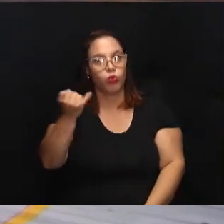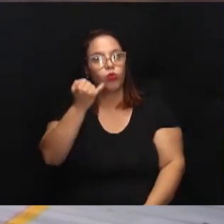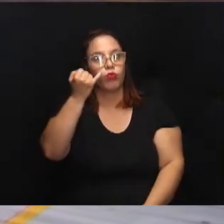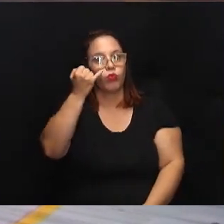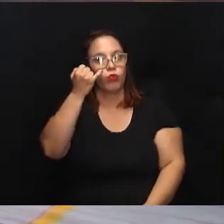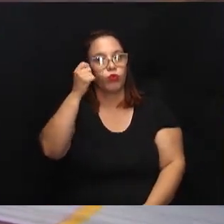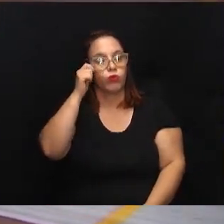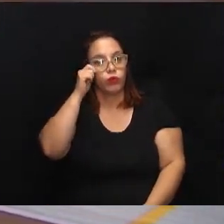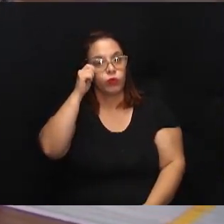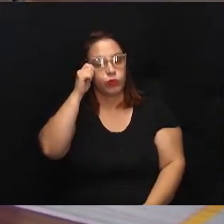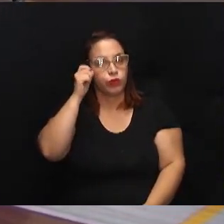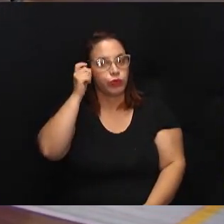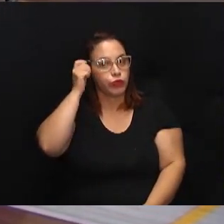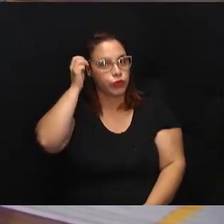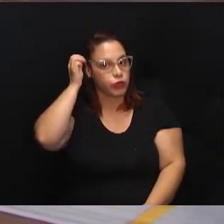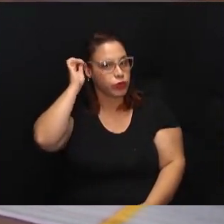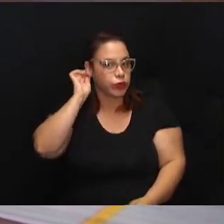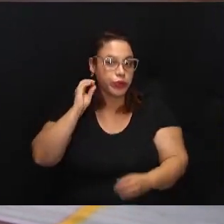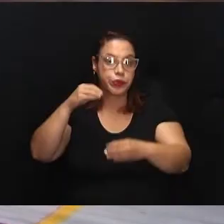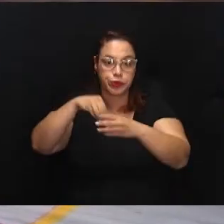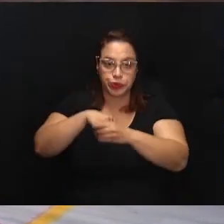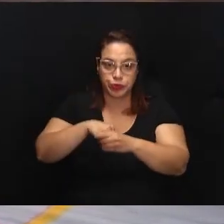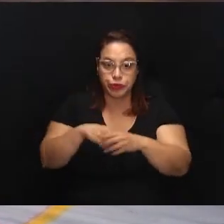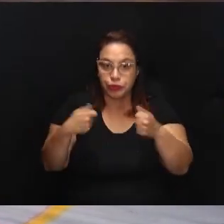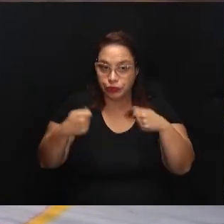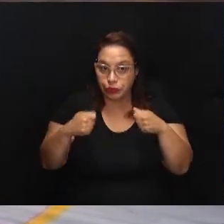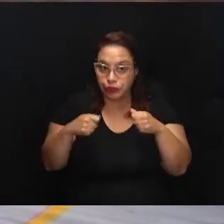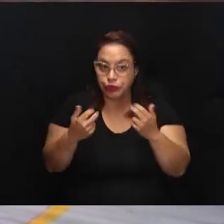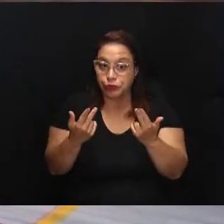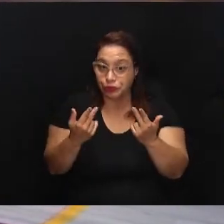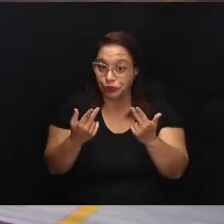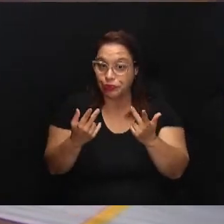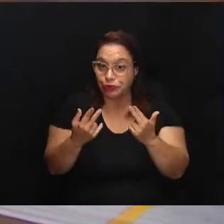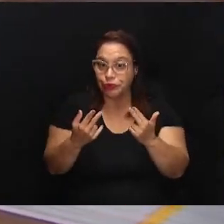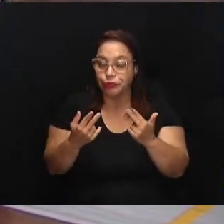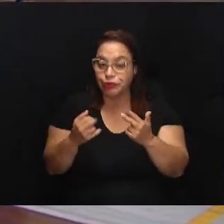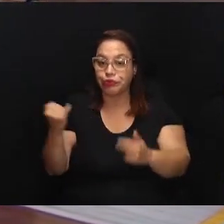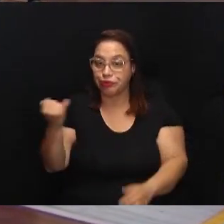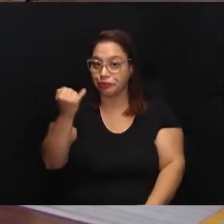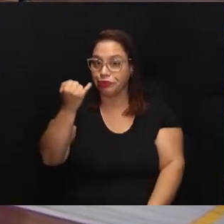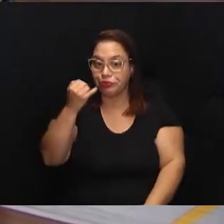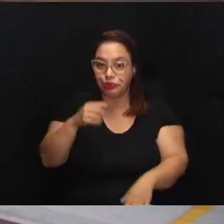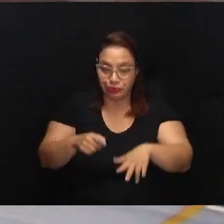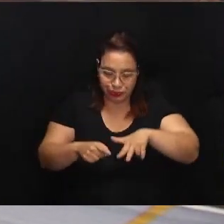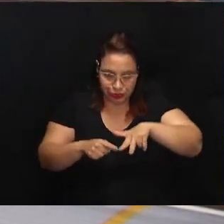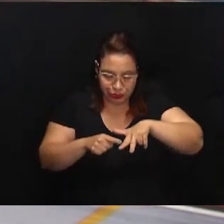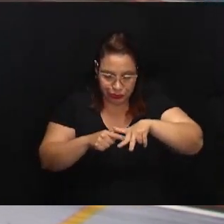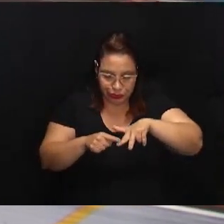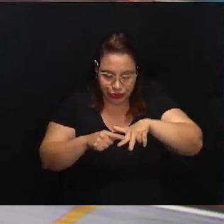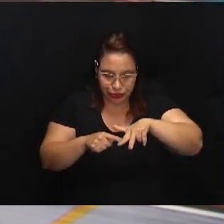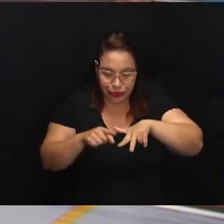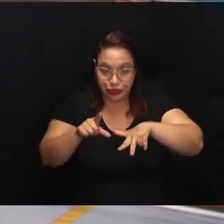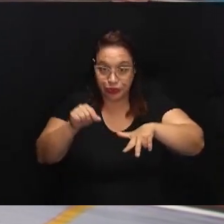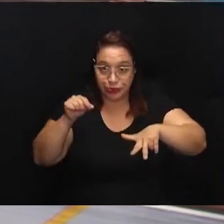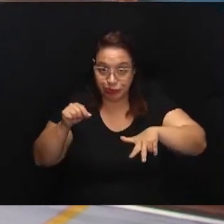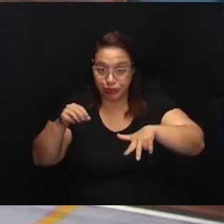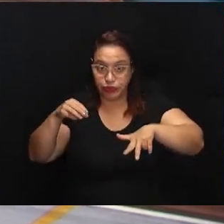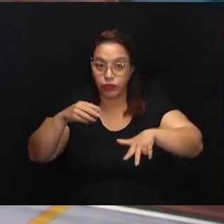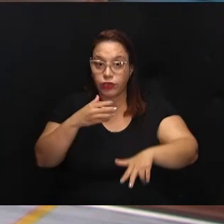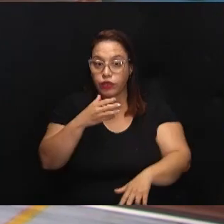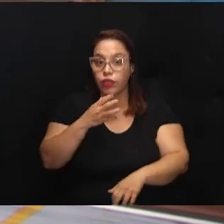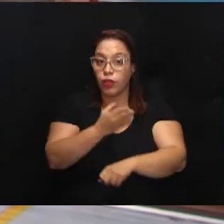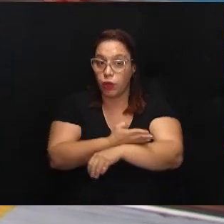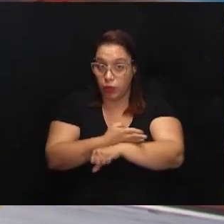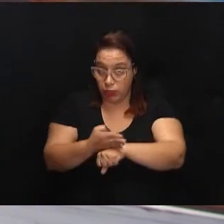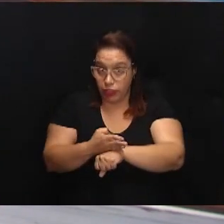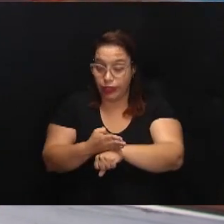mas dentro da partida eles precisam estar iguaizinhos, isso é o mais importante. A meia, se a equipe optar por ser uma meia branca, todo mundo